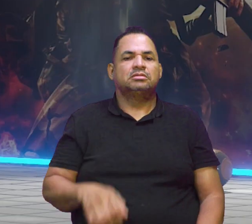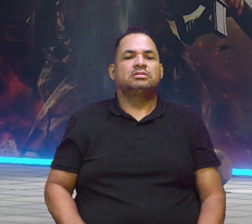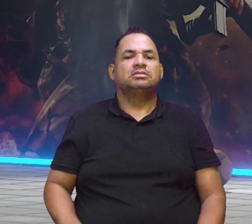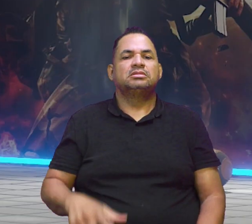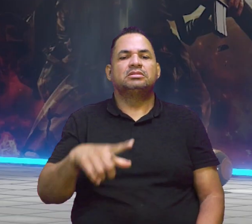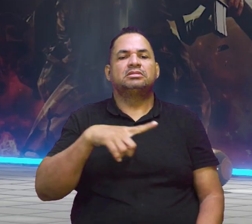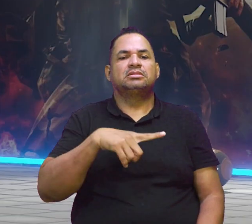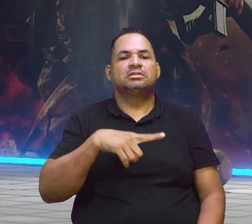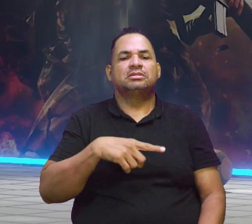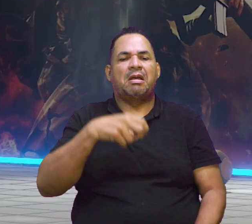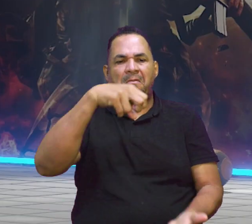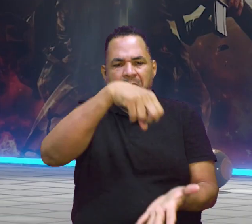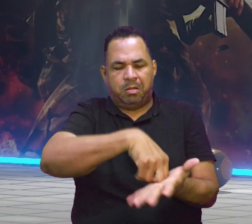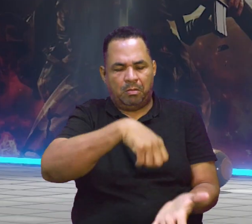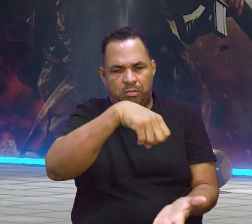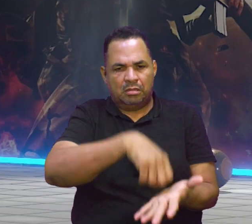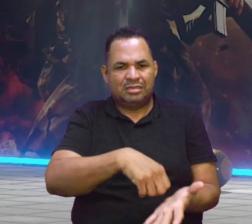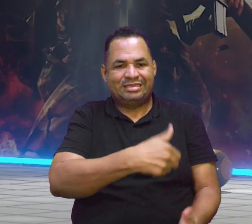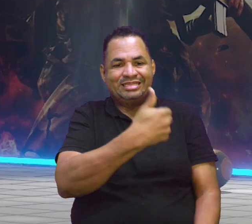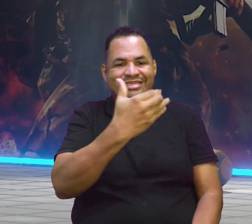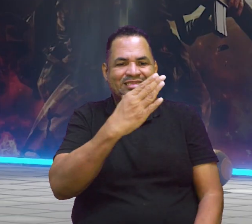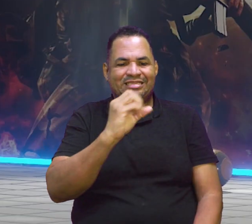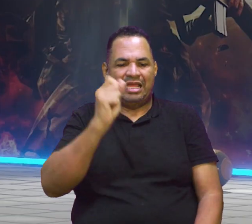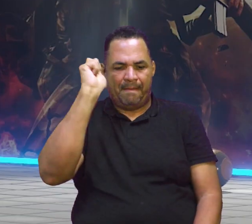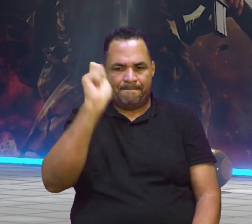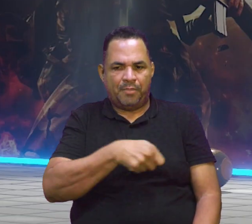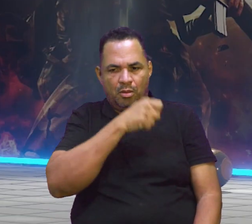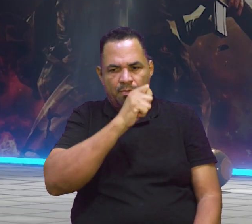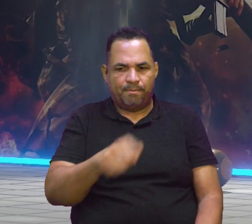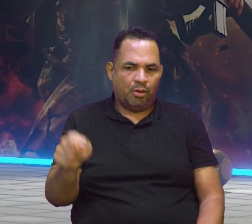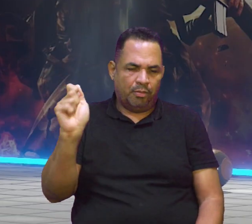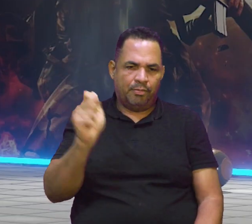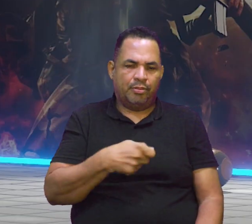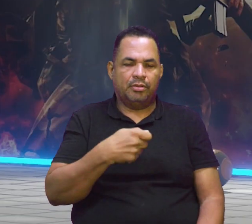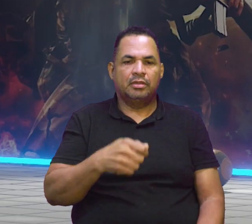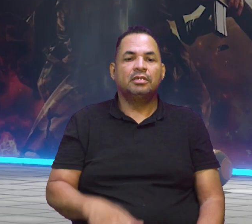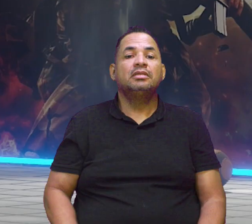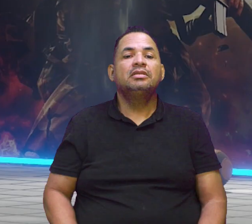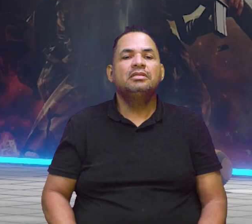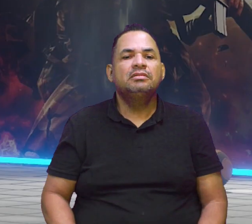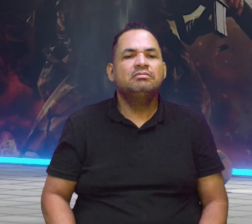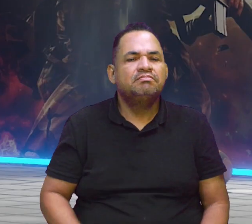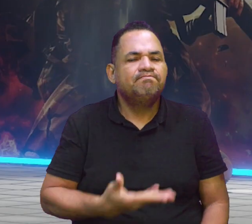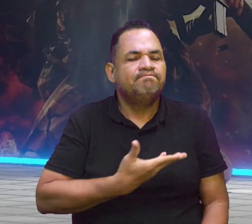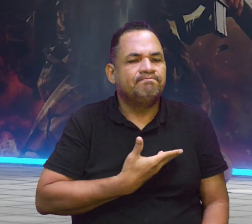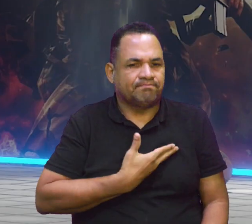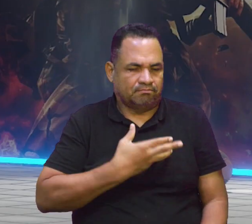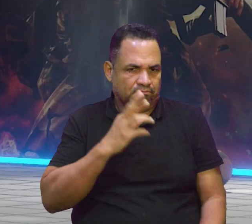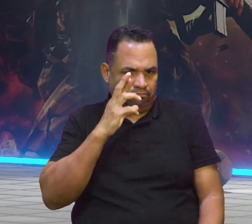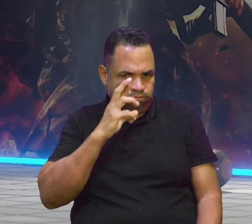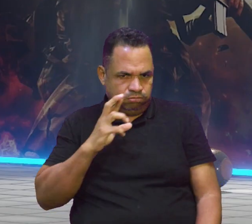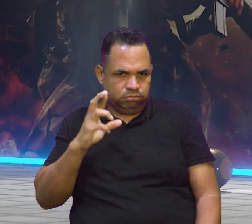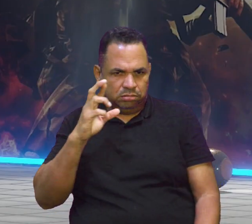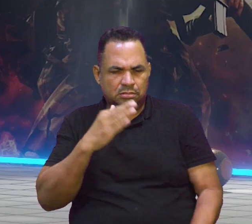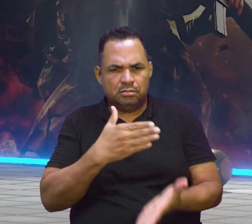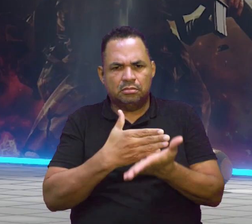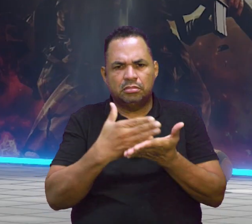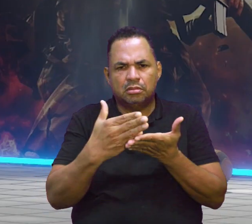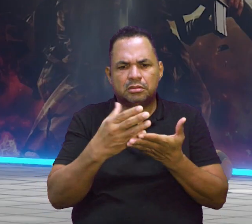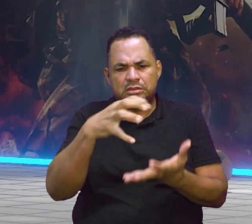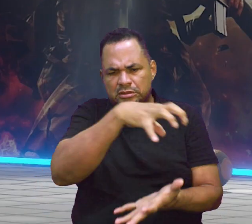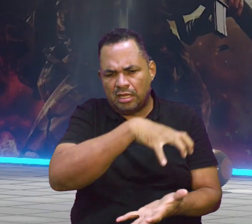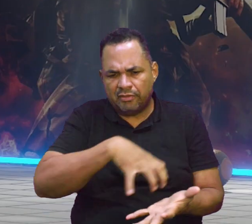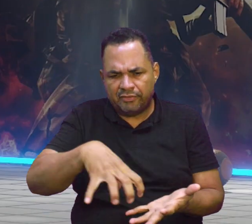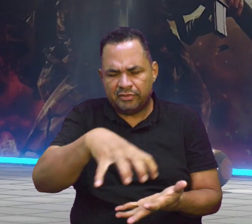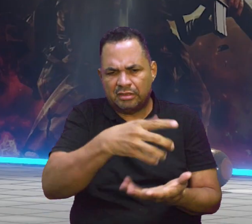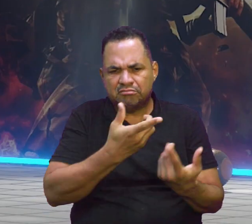de castigo 100 chibatadas. E aí os seus amigos vão observar e vão começar a se revoltar. Por quê? Porque eles